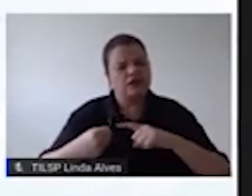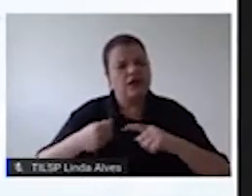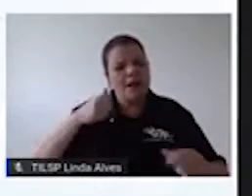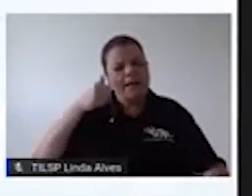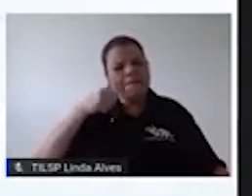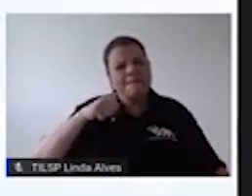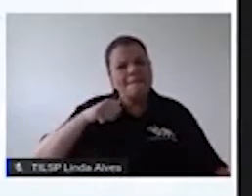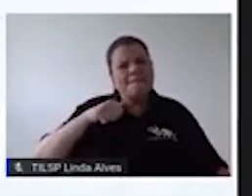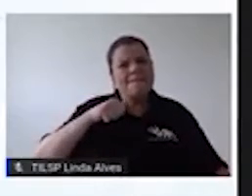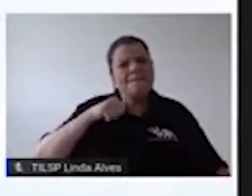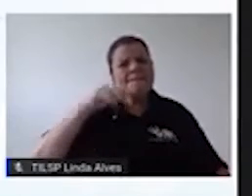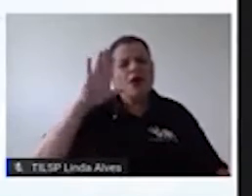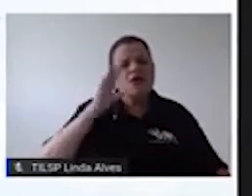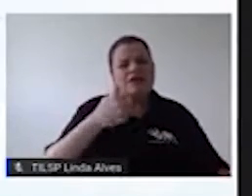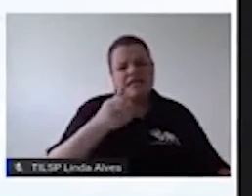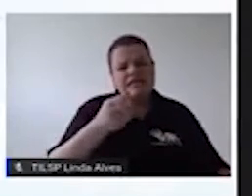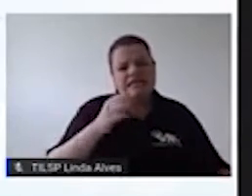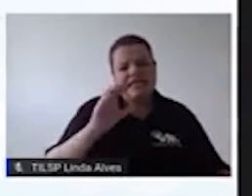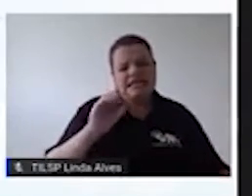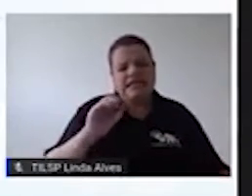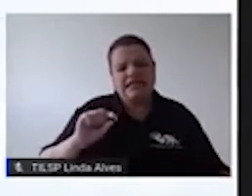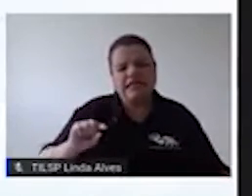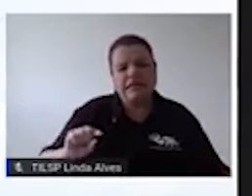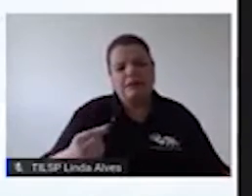de 60.000